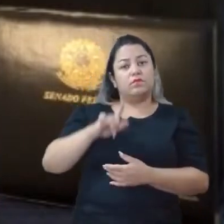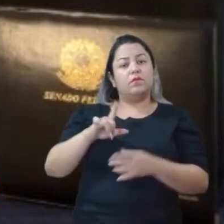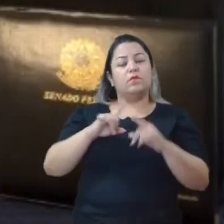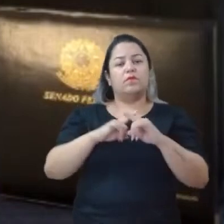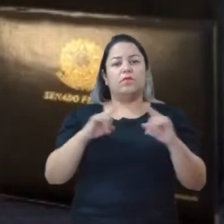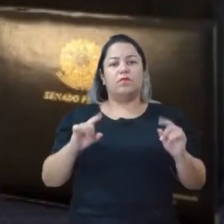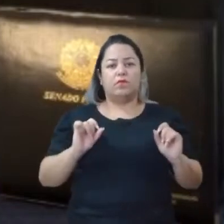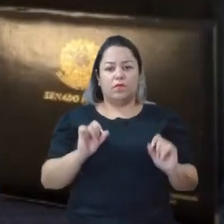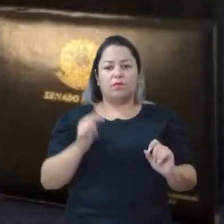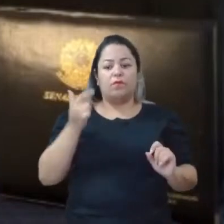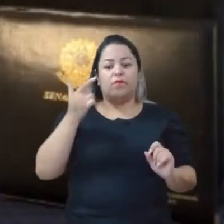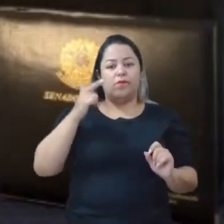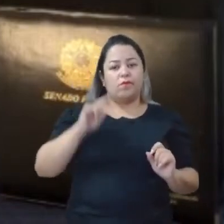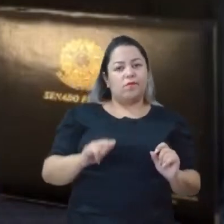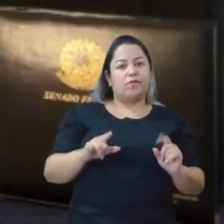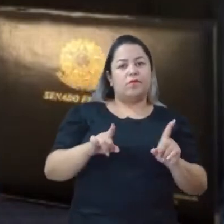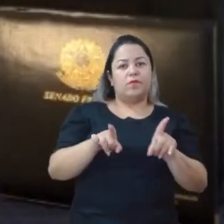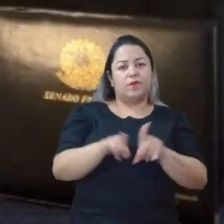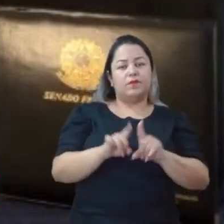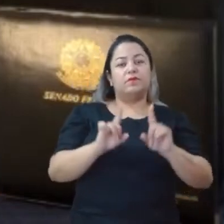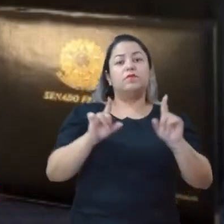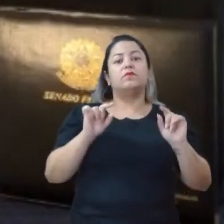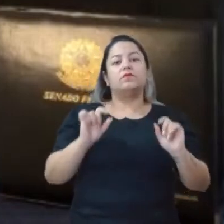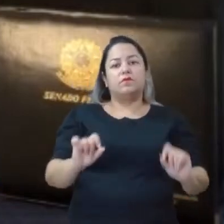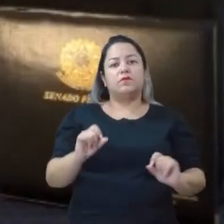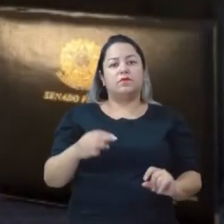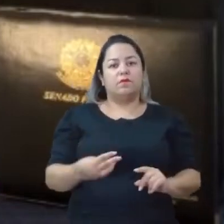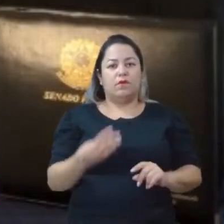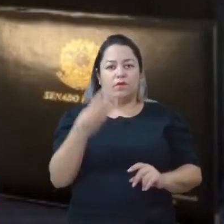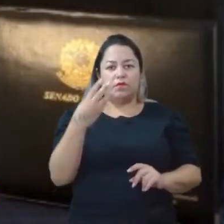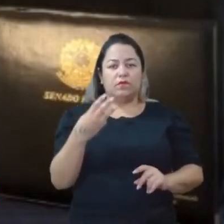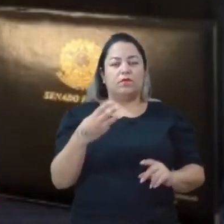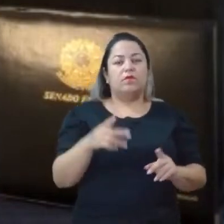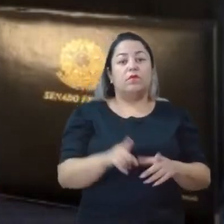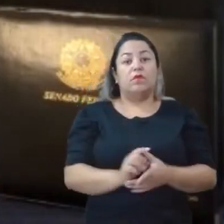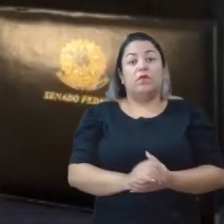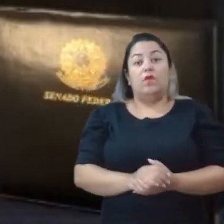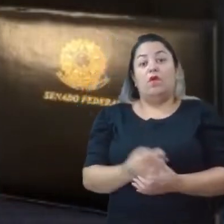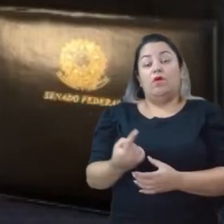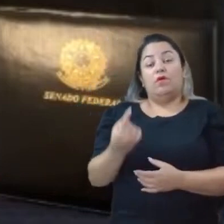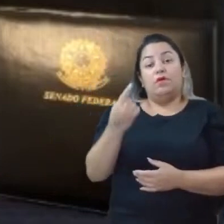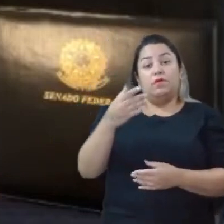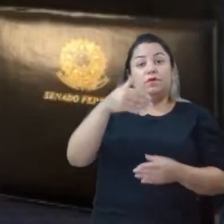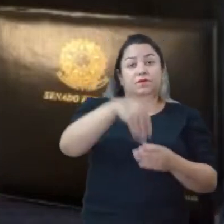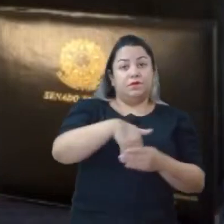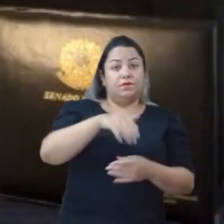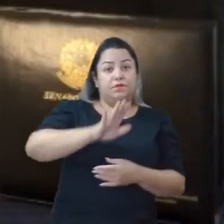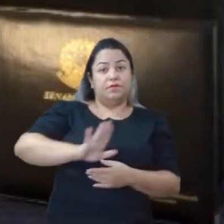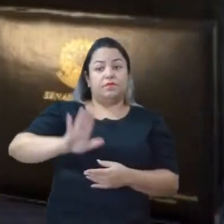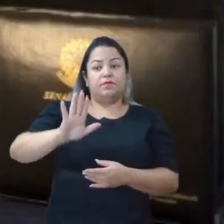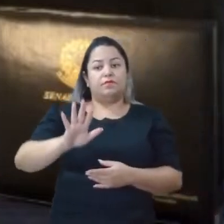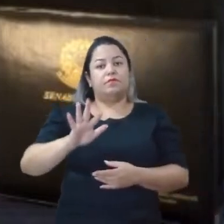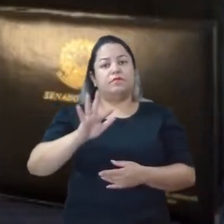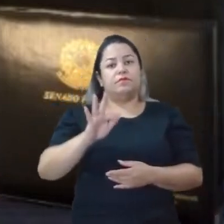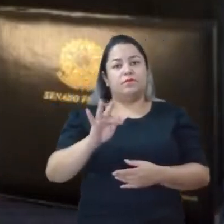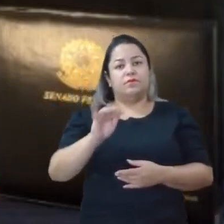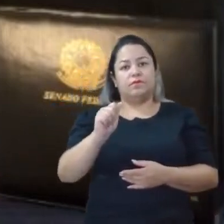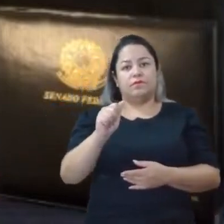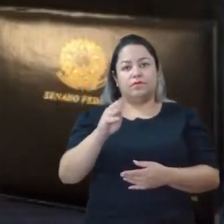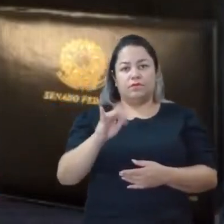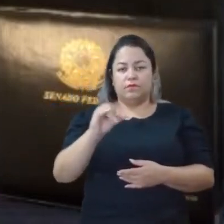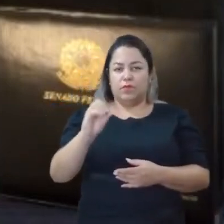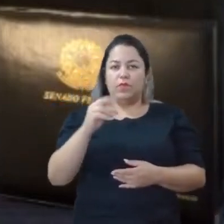mas a gente conseguiu, pelo menos, que esses 3 elementos, inclusive um candidato a vereador, o Flávio da direita, como ele